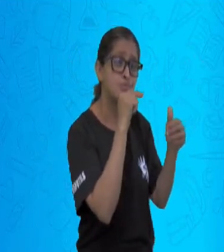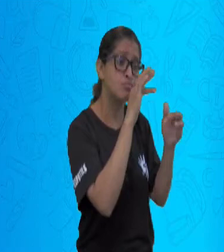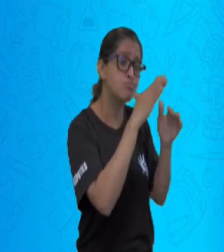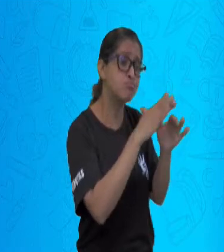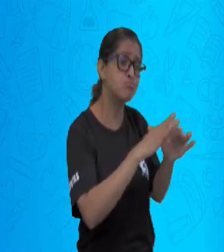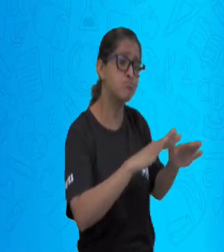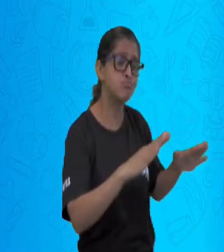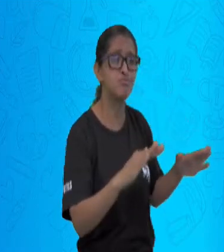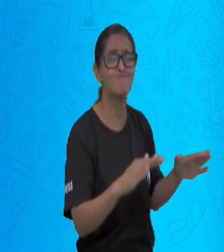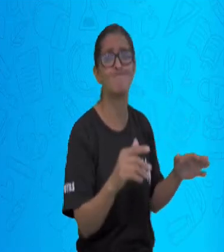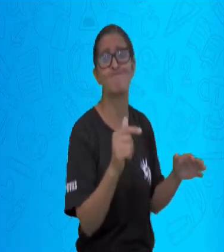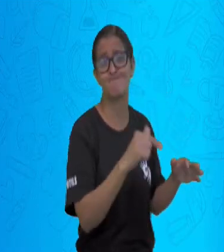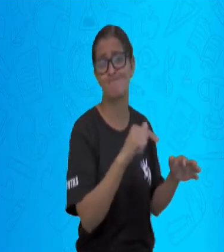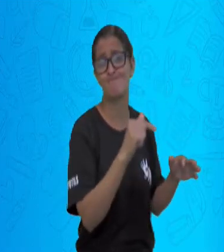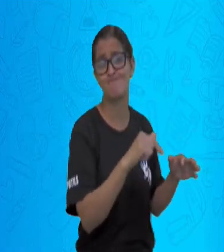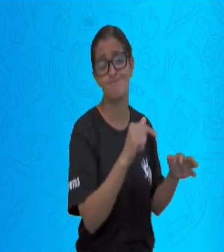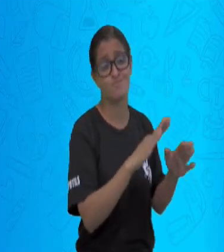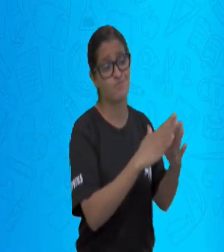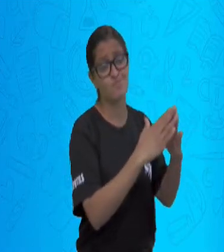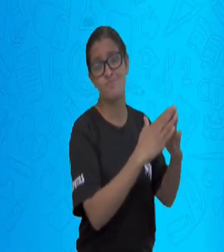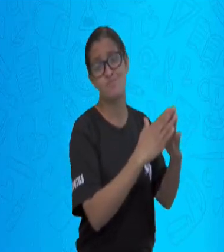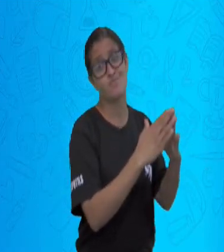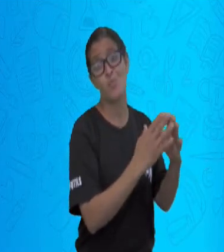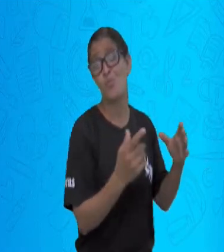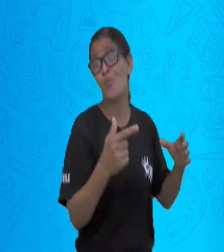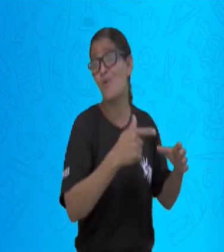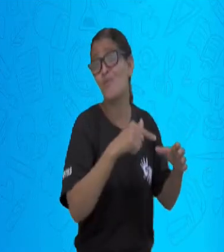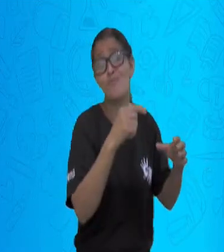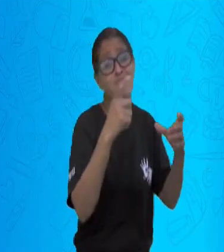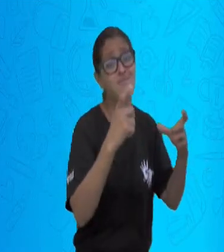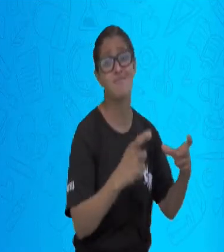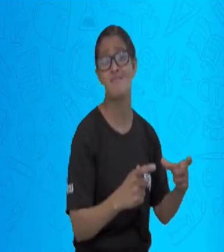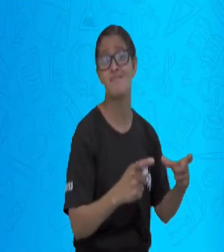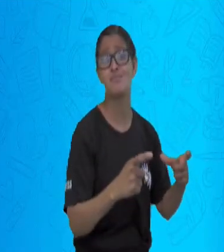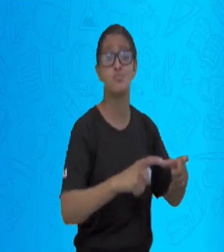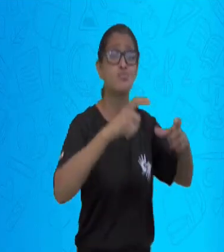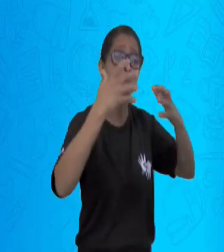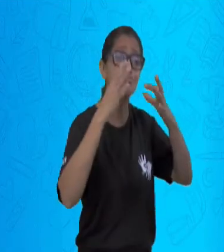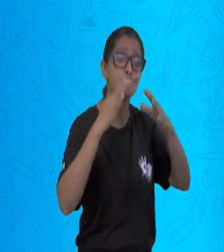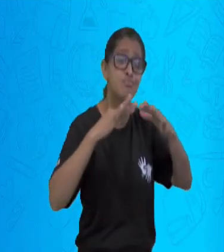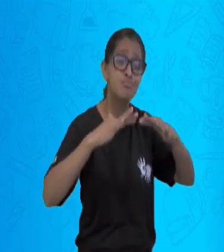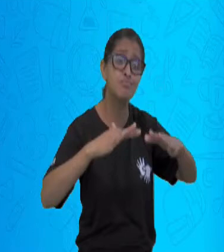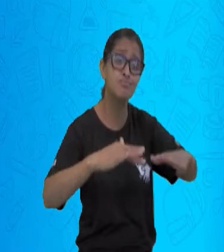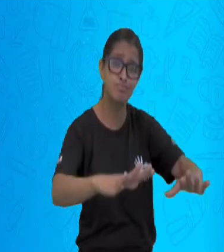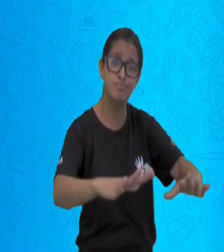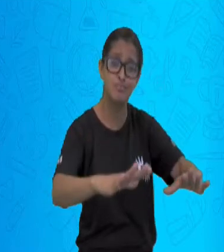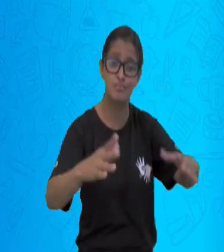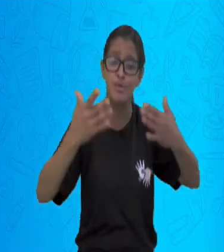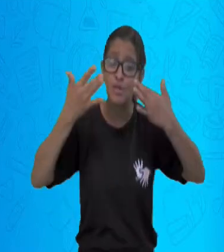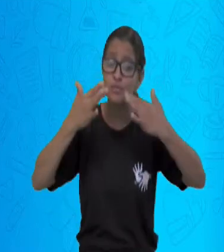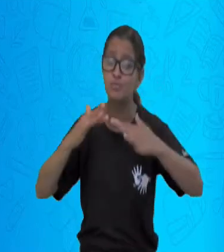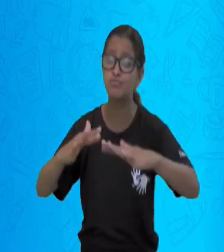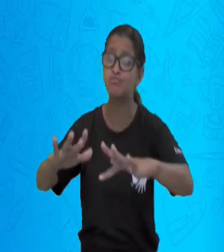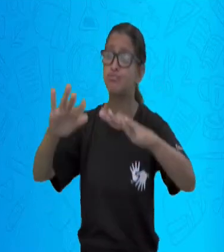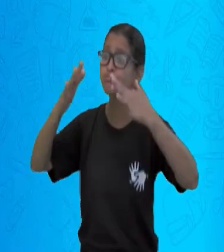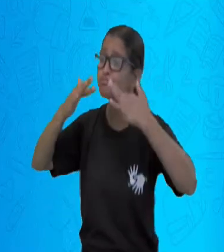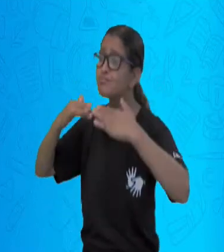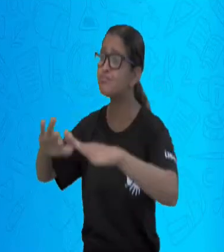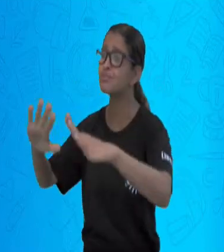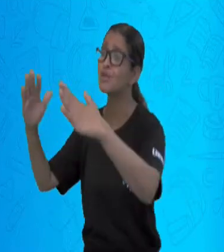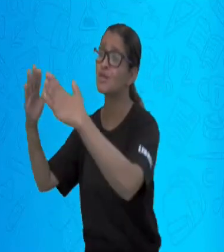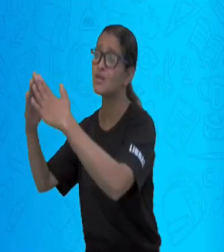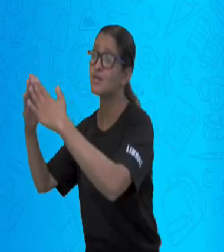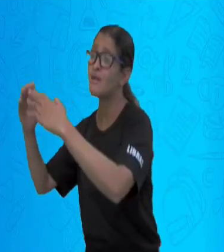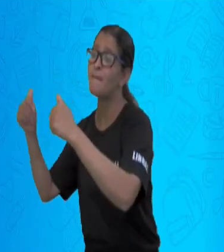Por quê? Ali, antigamente, era o leito dele. E, por consequência do homem, né, ele foi construindo casas, suas moradias